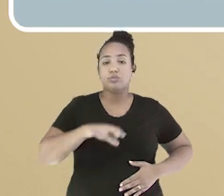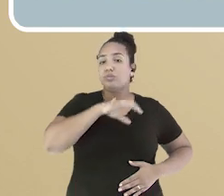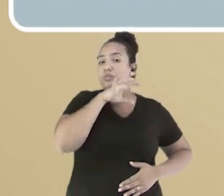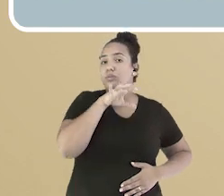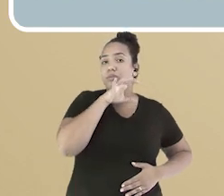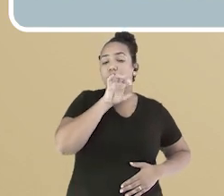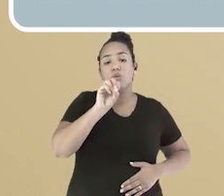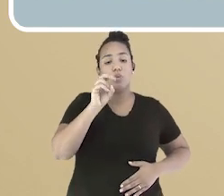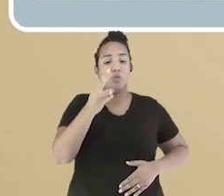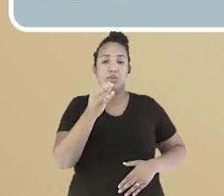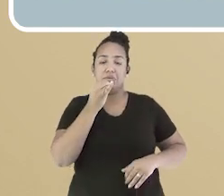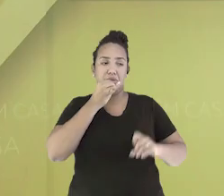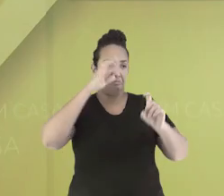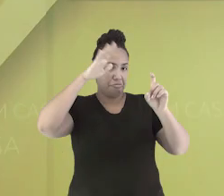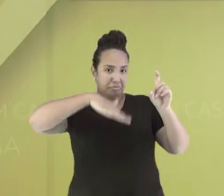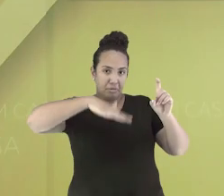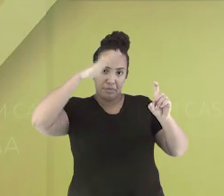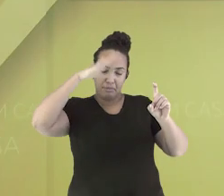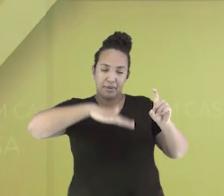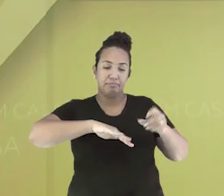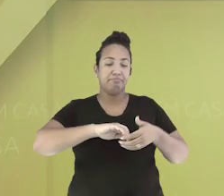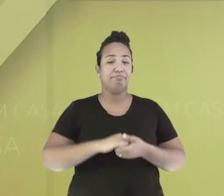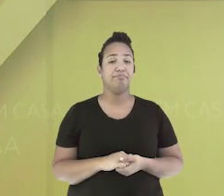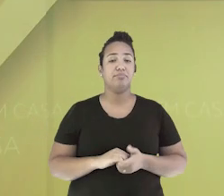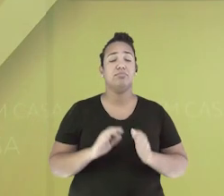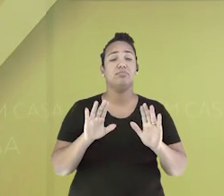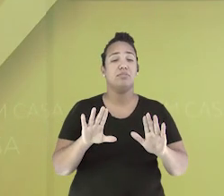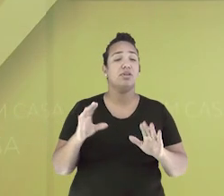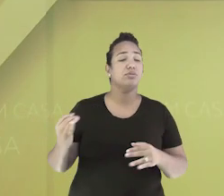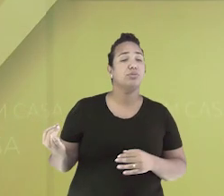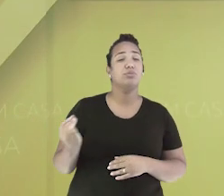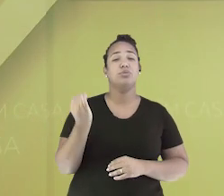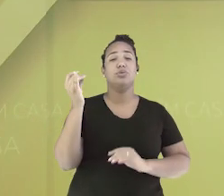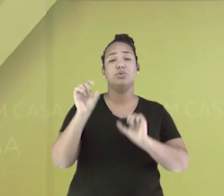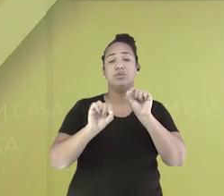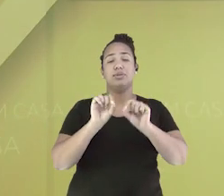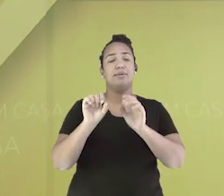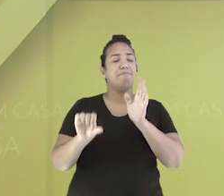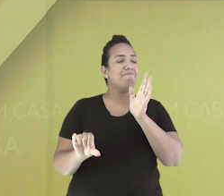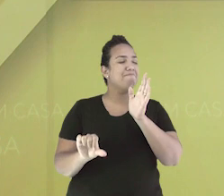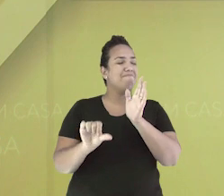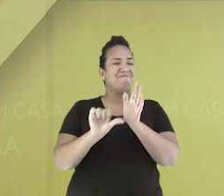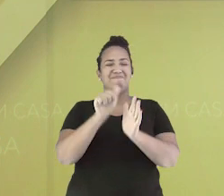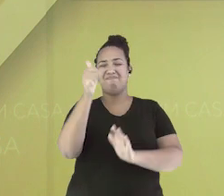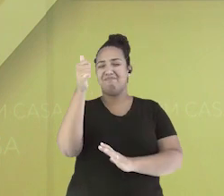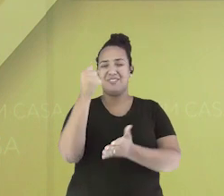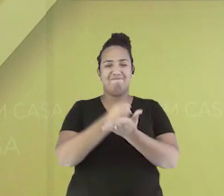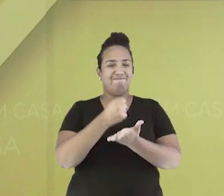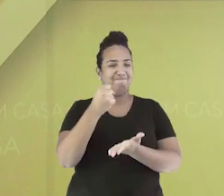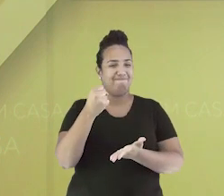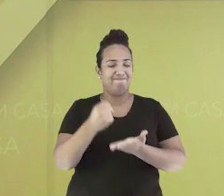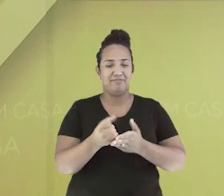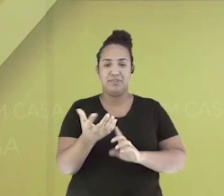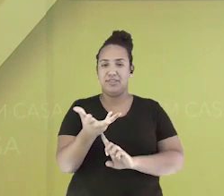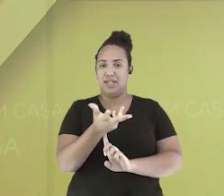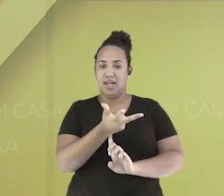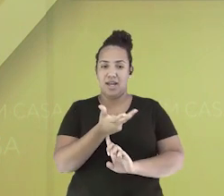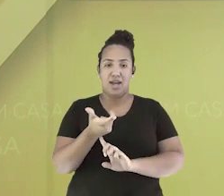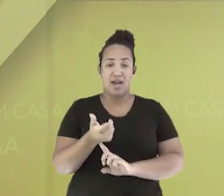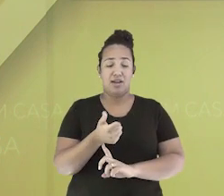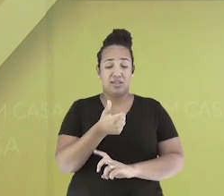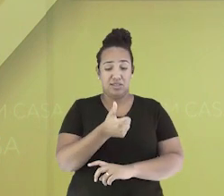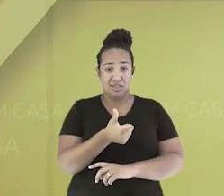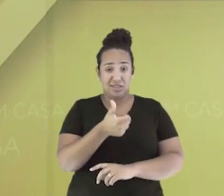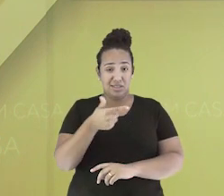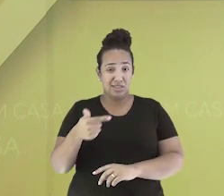como uma forma de adoração. O importante é que esses foram os primeiros registros de arte da história da humanidade, feitos há